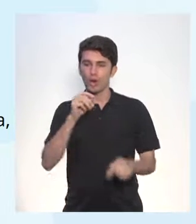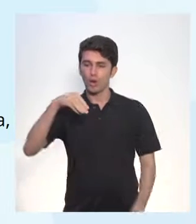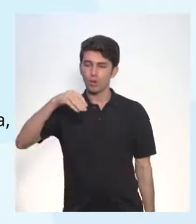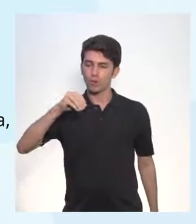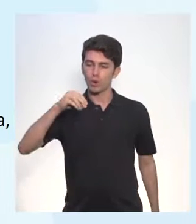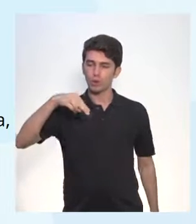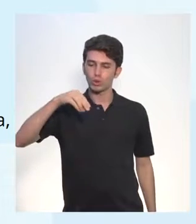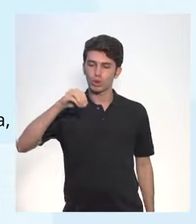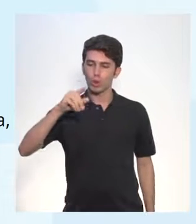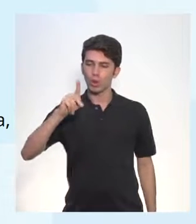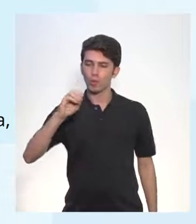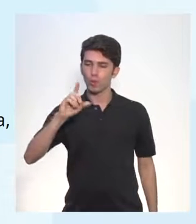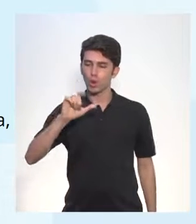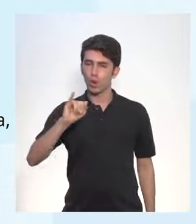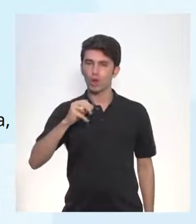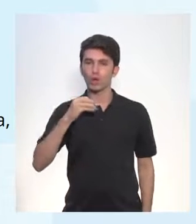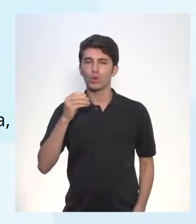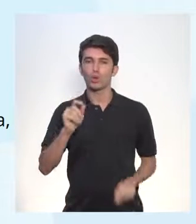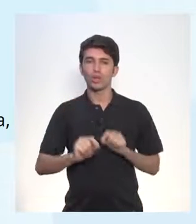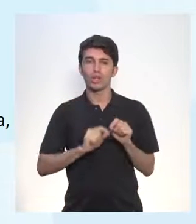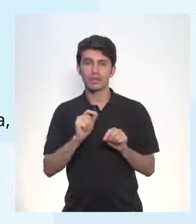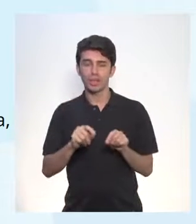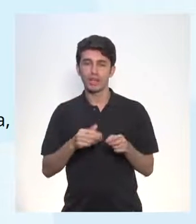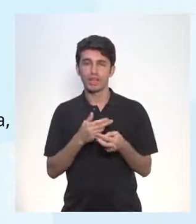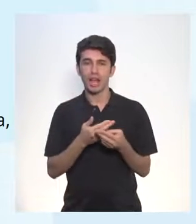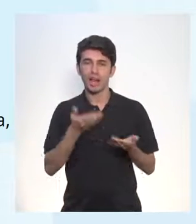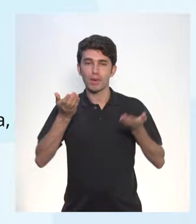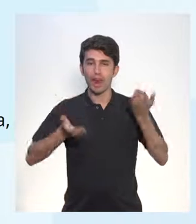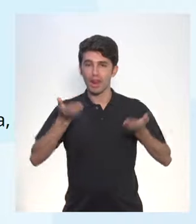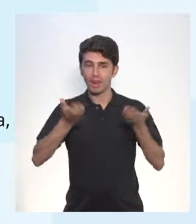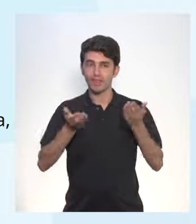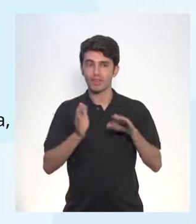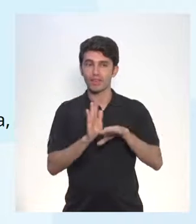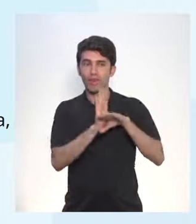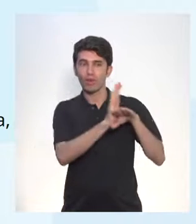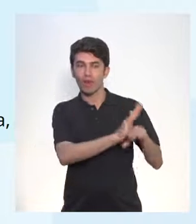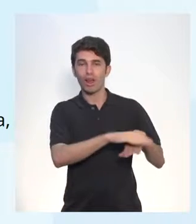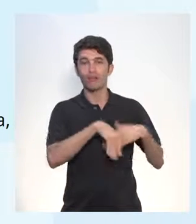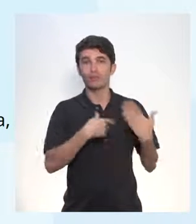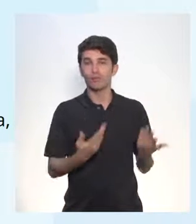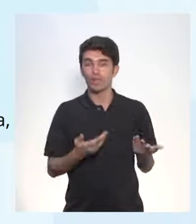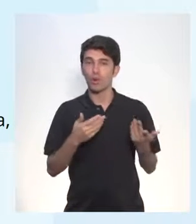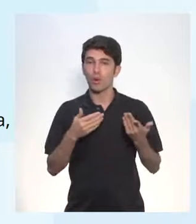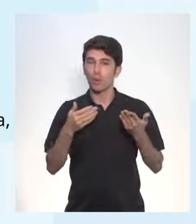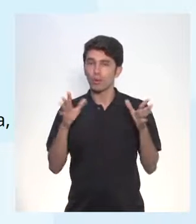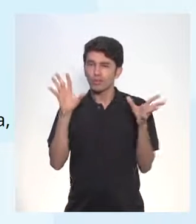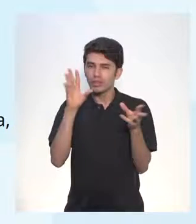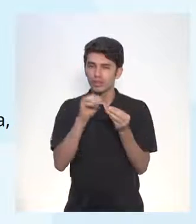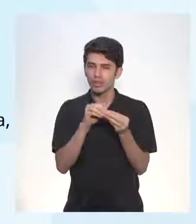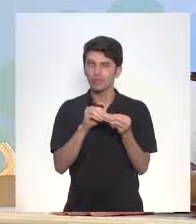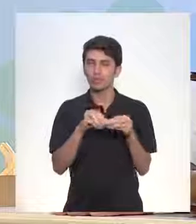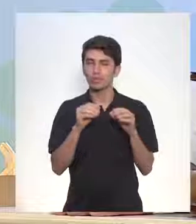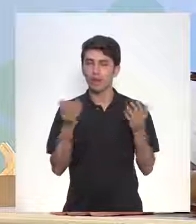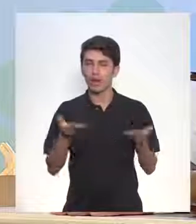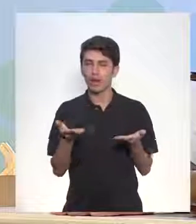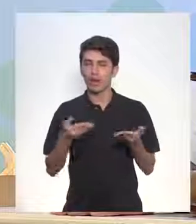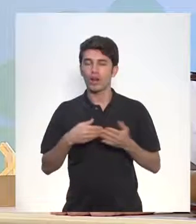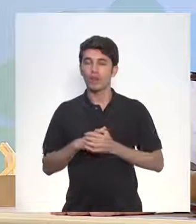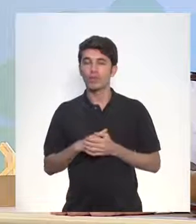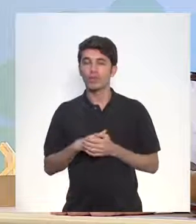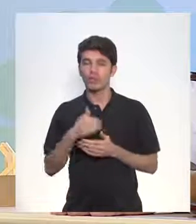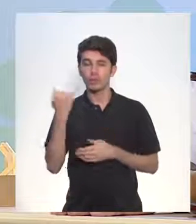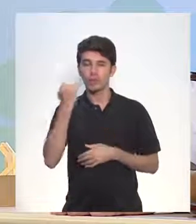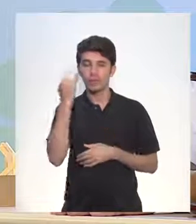outros conceitos econômicos do mercantilismo. Bom, daqui, fazendo um resumo assim, para encerrar a nossa aula, é importante